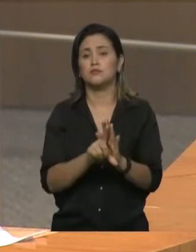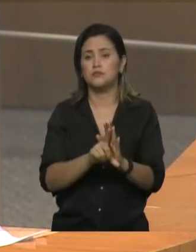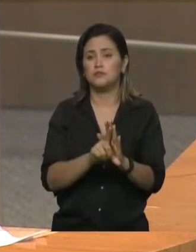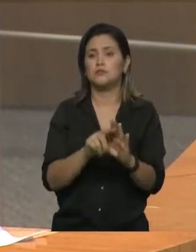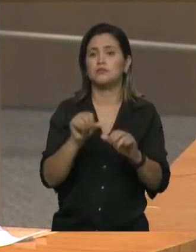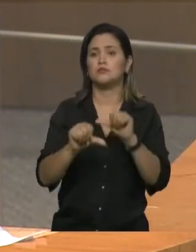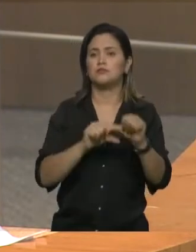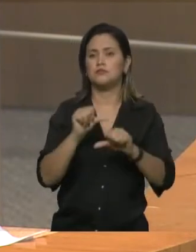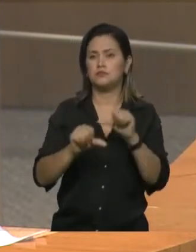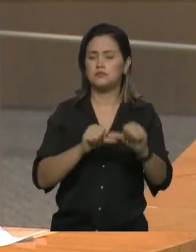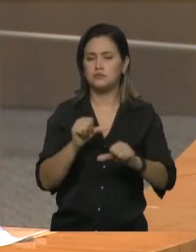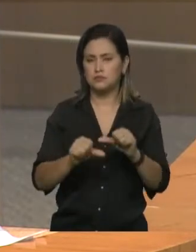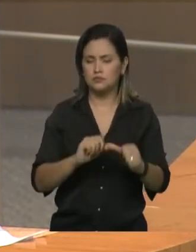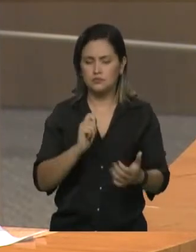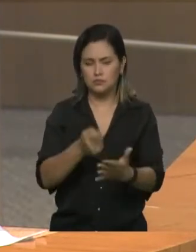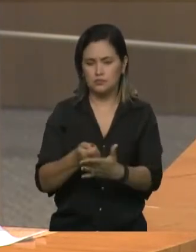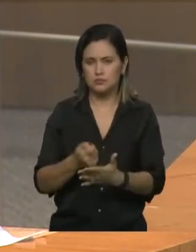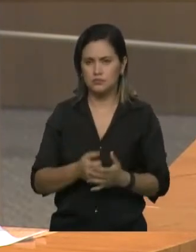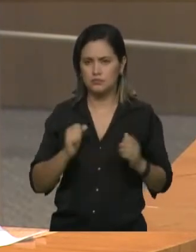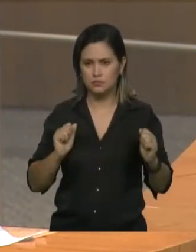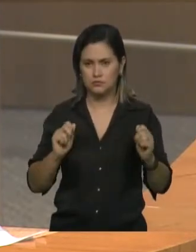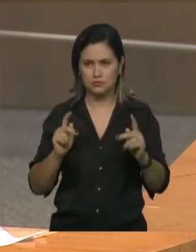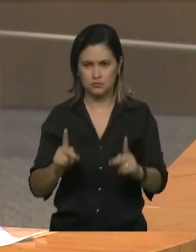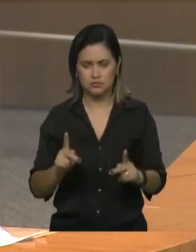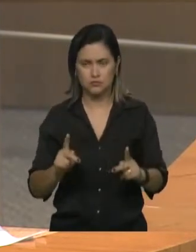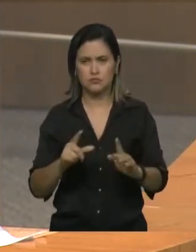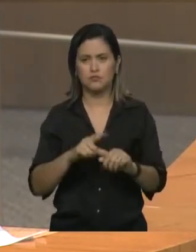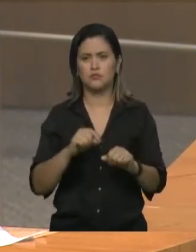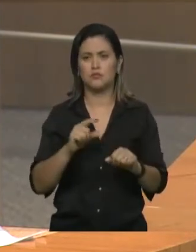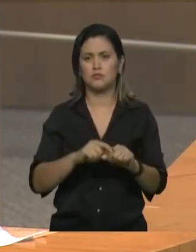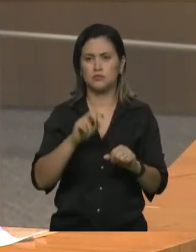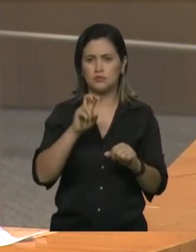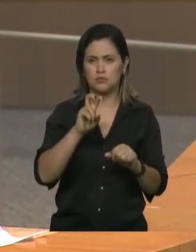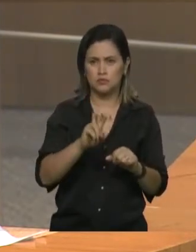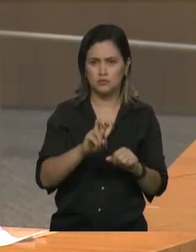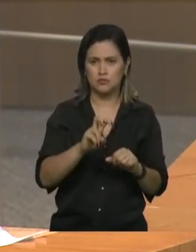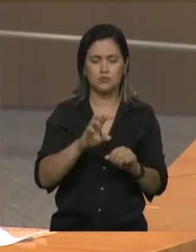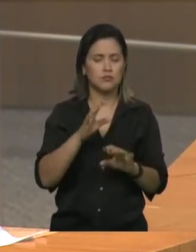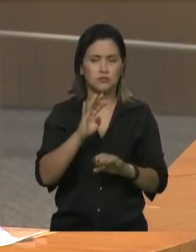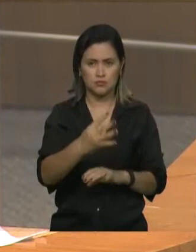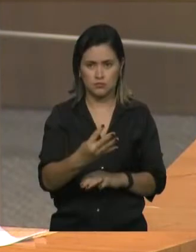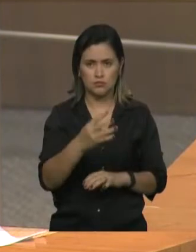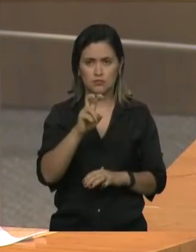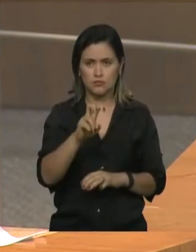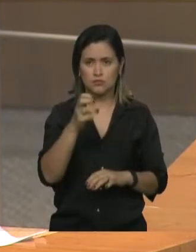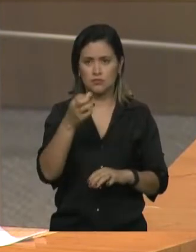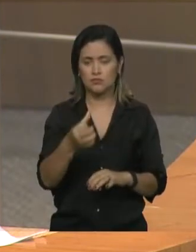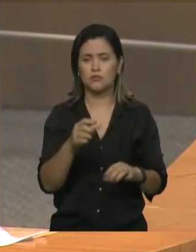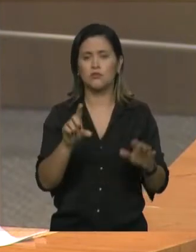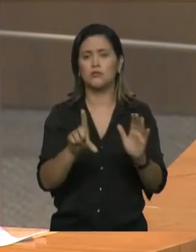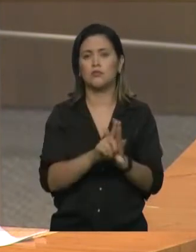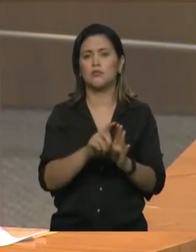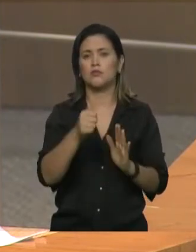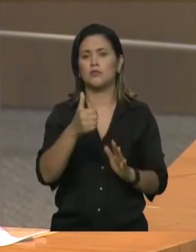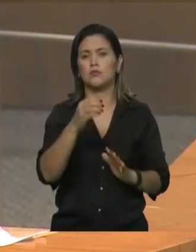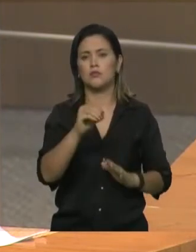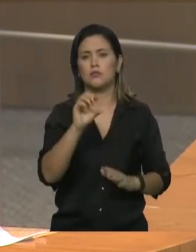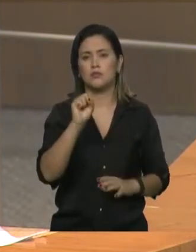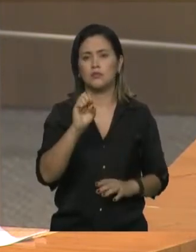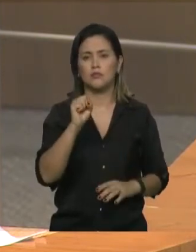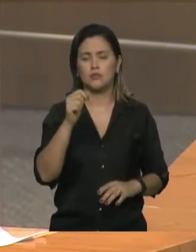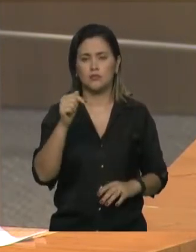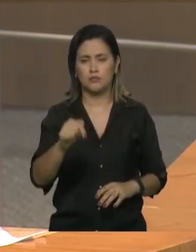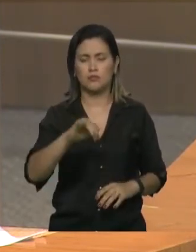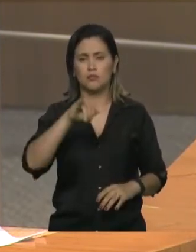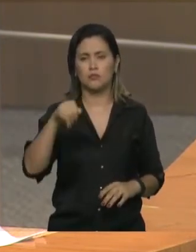da contribuição previdenciária, de que trata os artigos 4º, 5º e 6º da Lei 10.887, de junho de 2004,